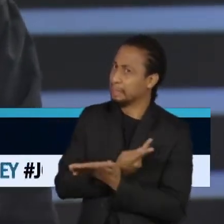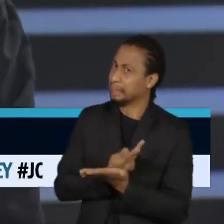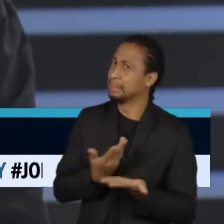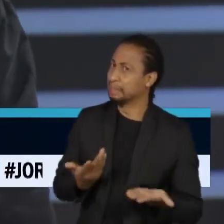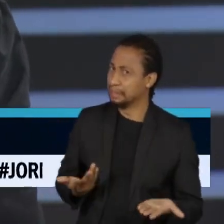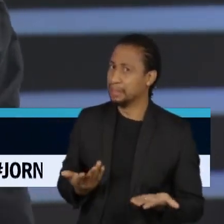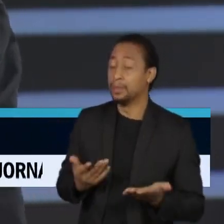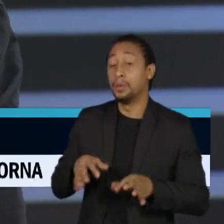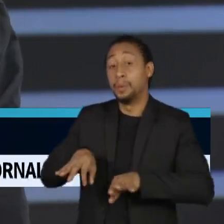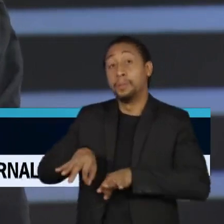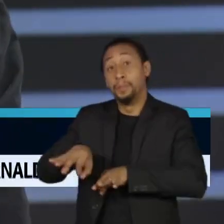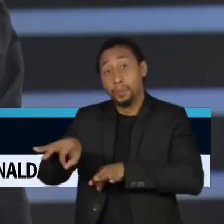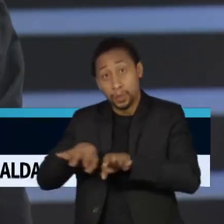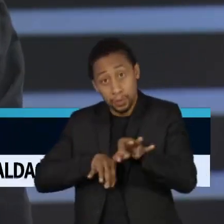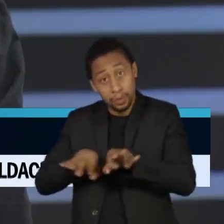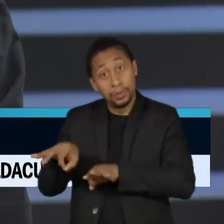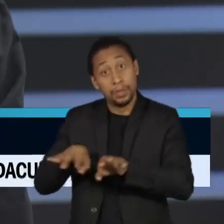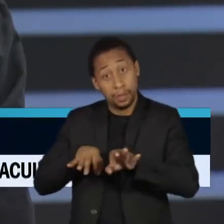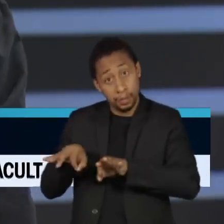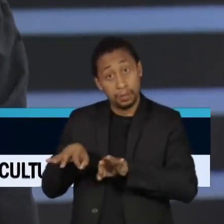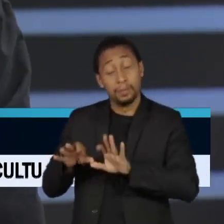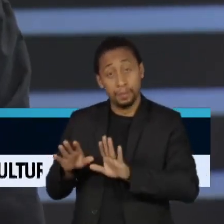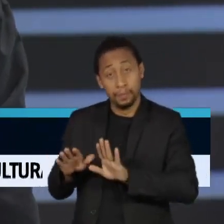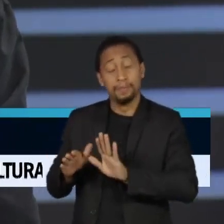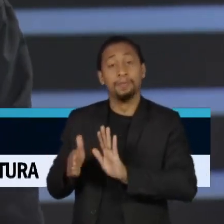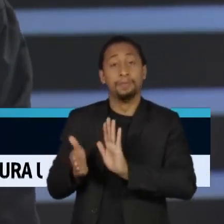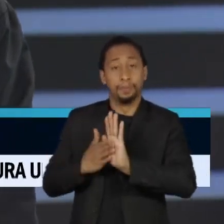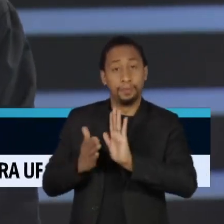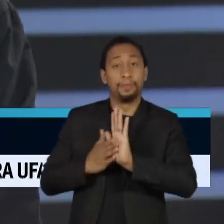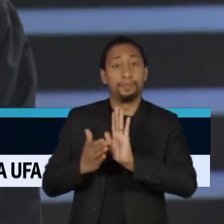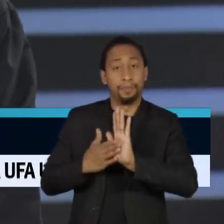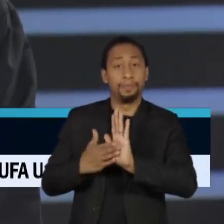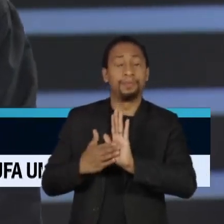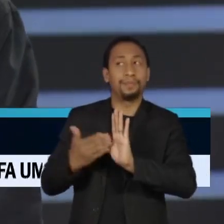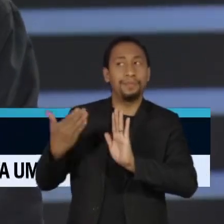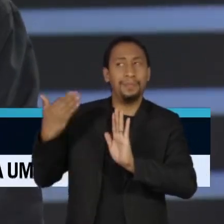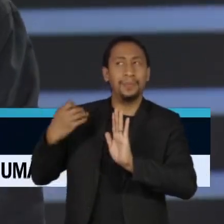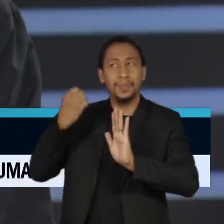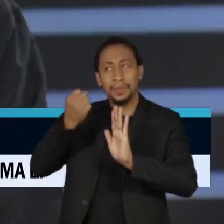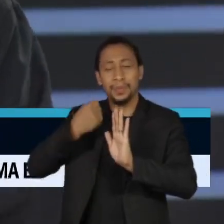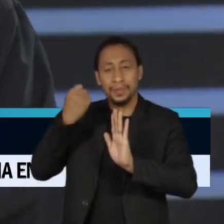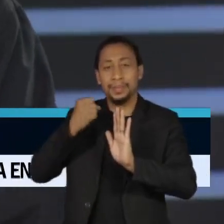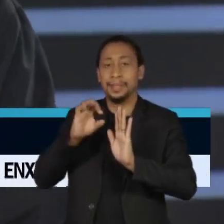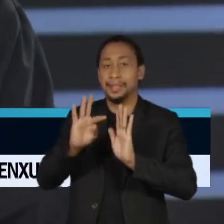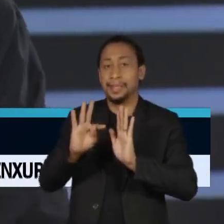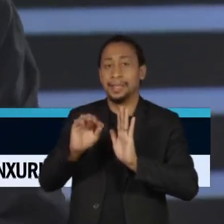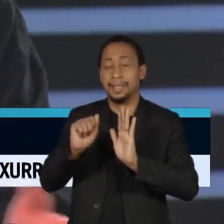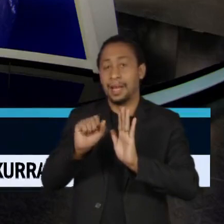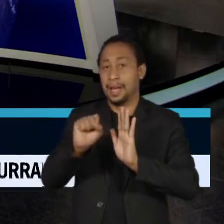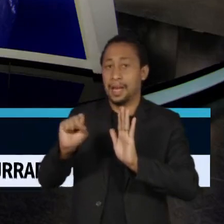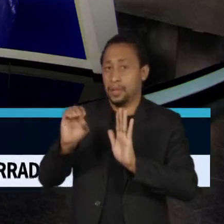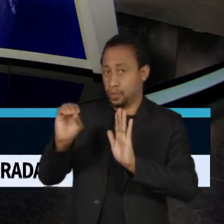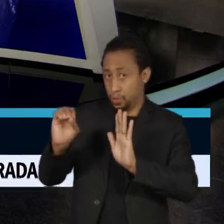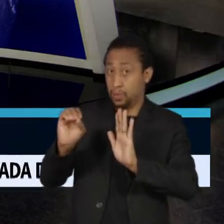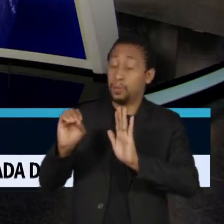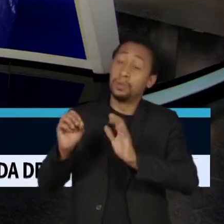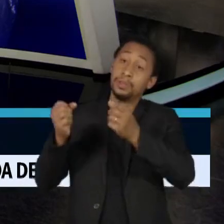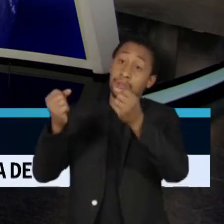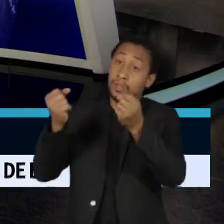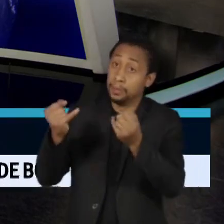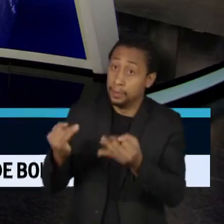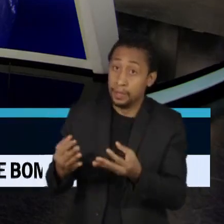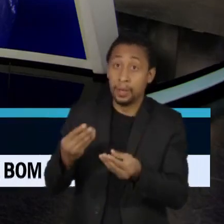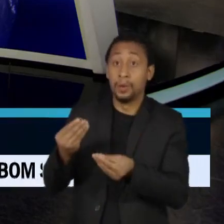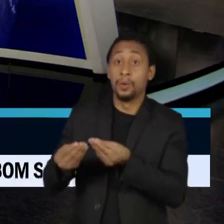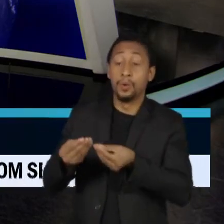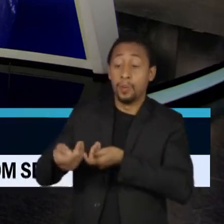tem um projeto que foi proposto pelo senador Tasso Gereissati, que redesenha toda a